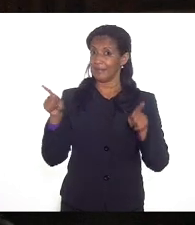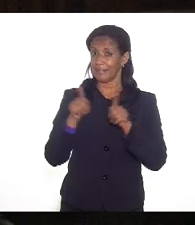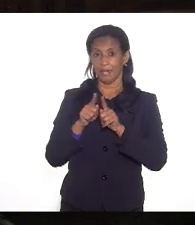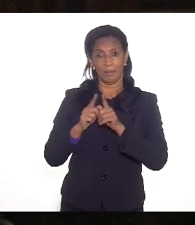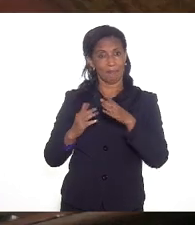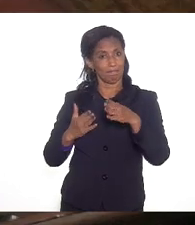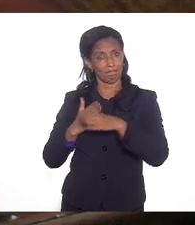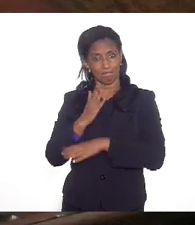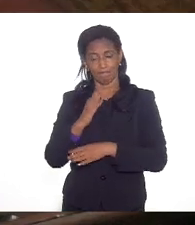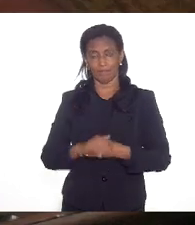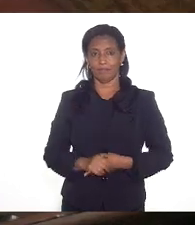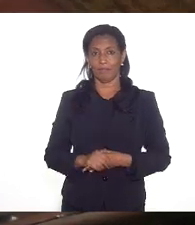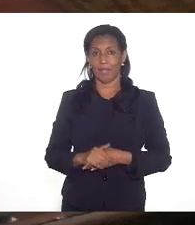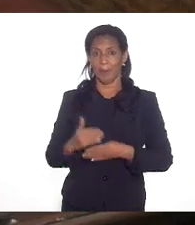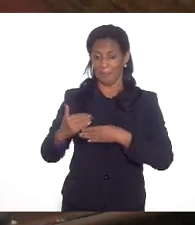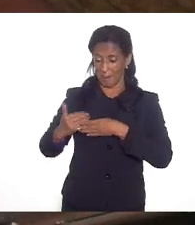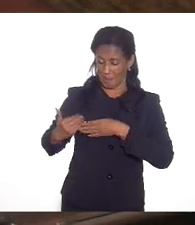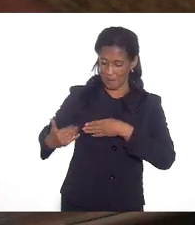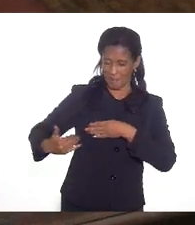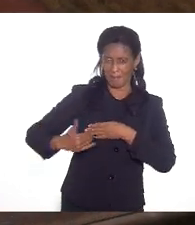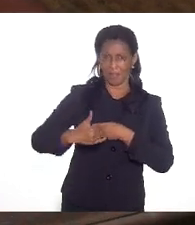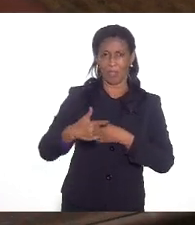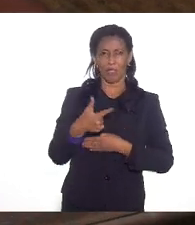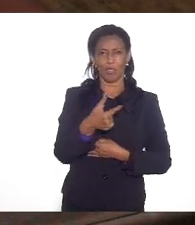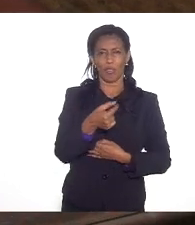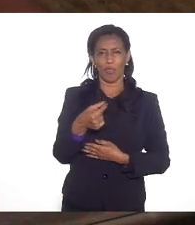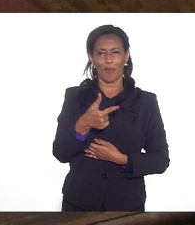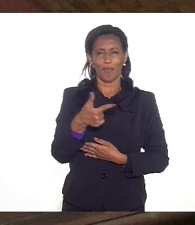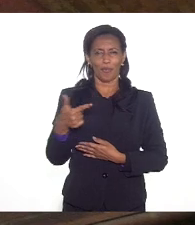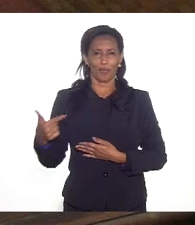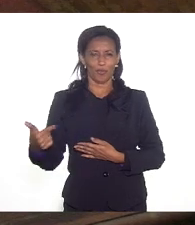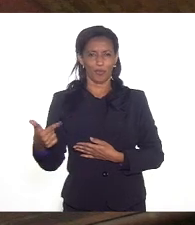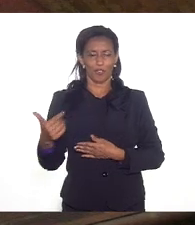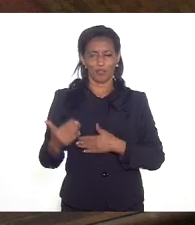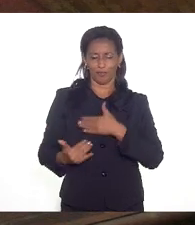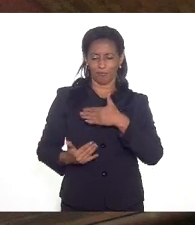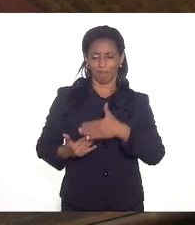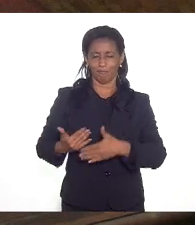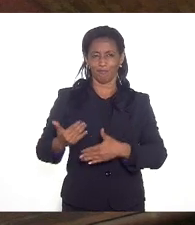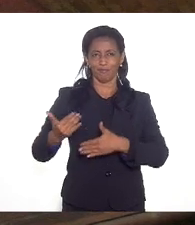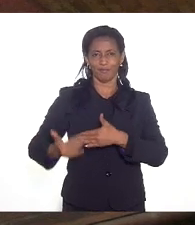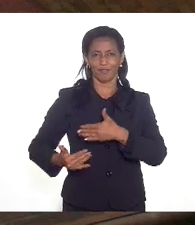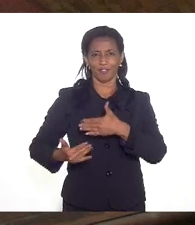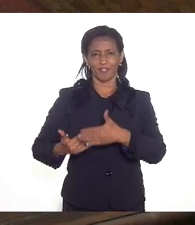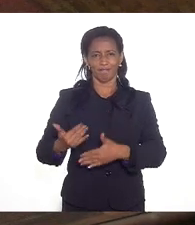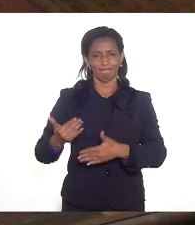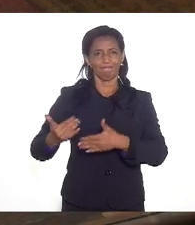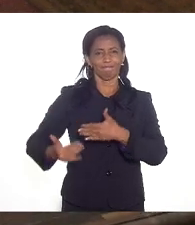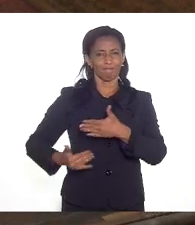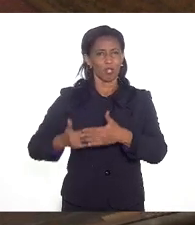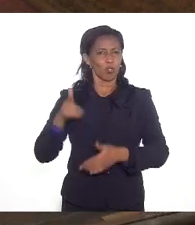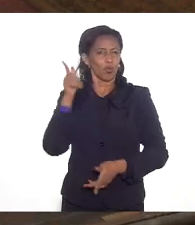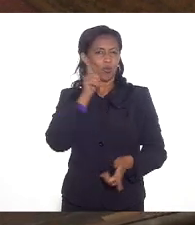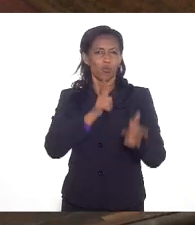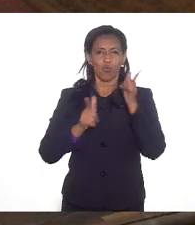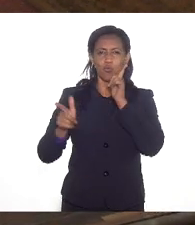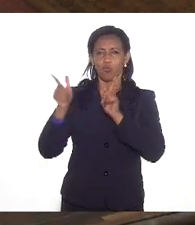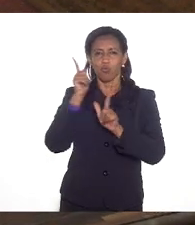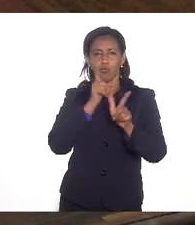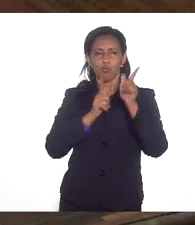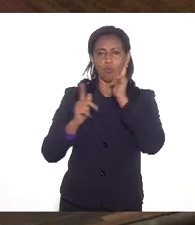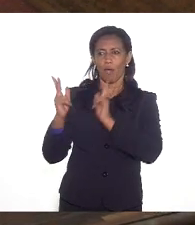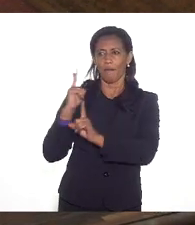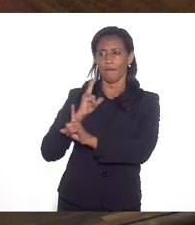logrou êxito para dar partir de 2002 foi logrando sucessivos êxitos os